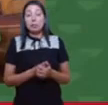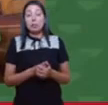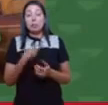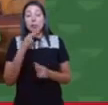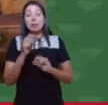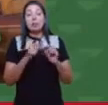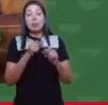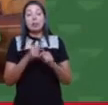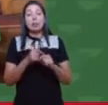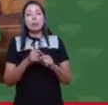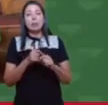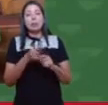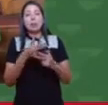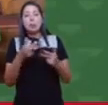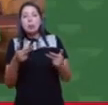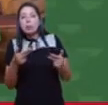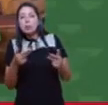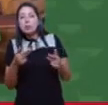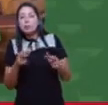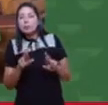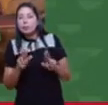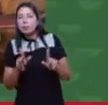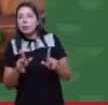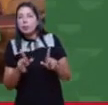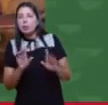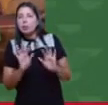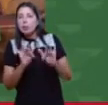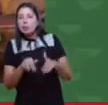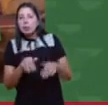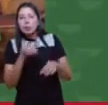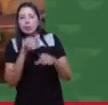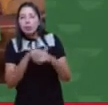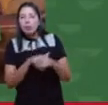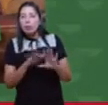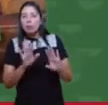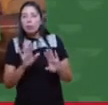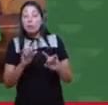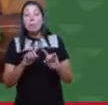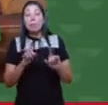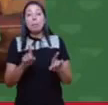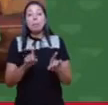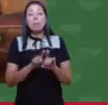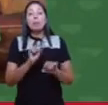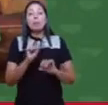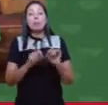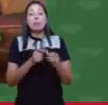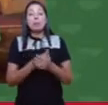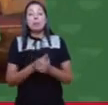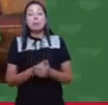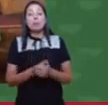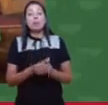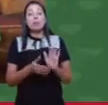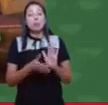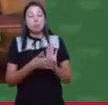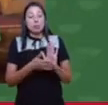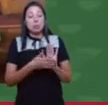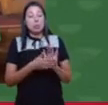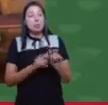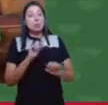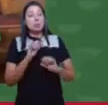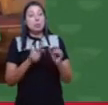digamos, um casamento arranjado para fins eleitorais, mas ela é uma